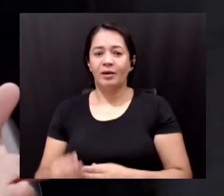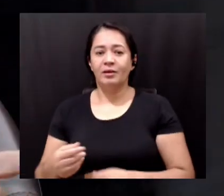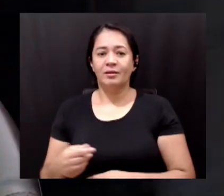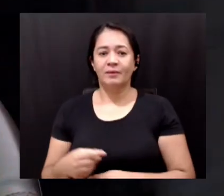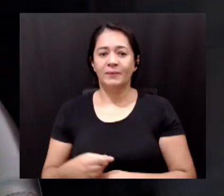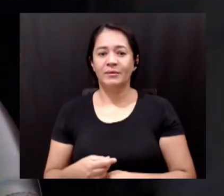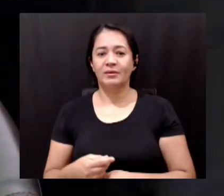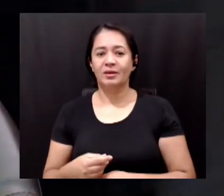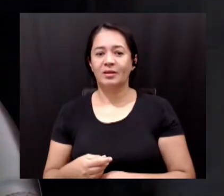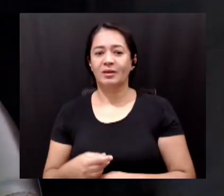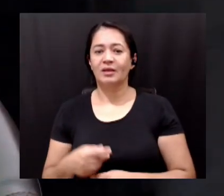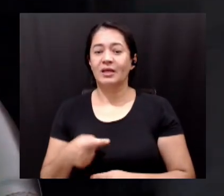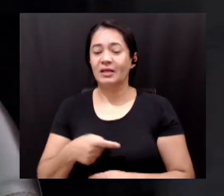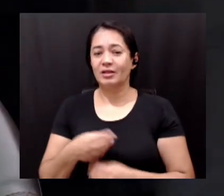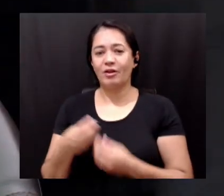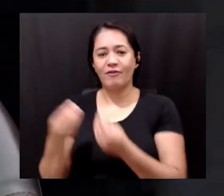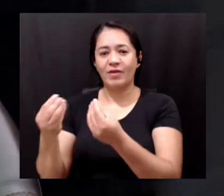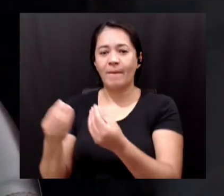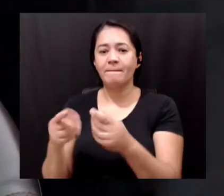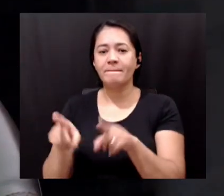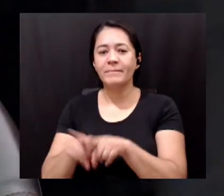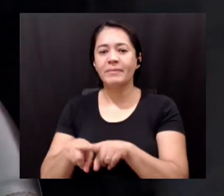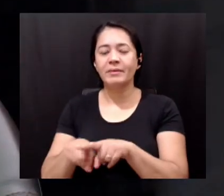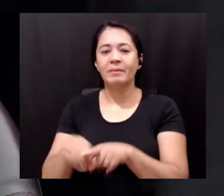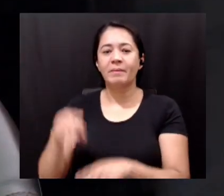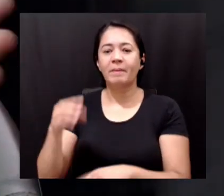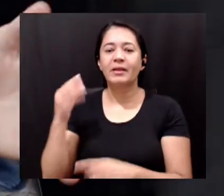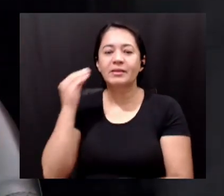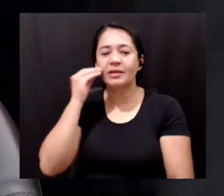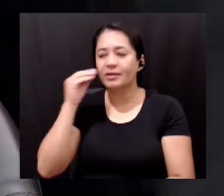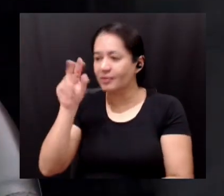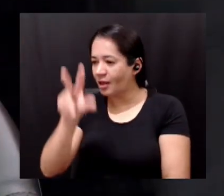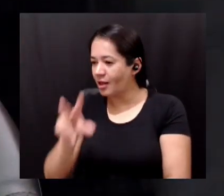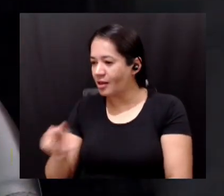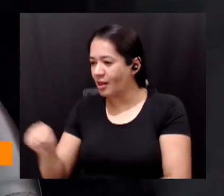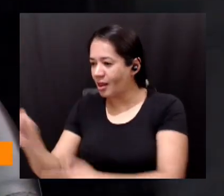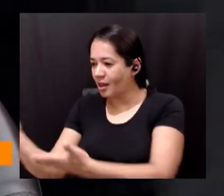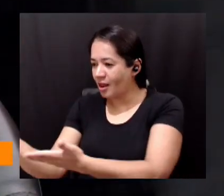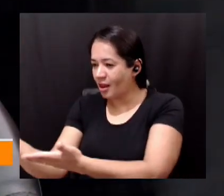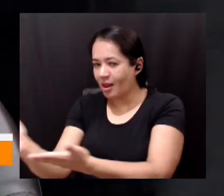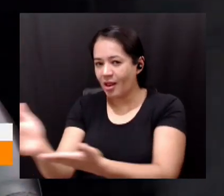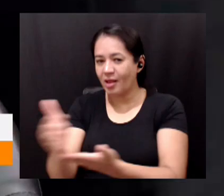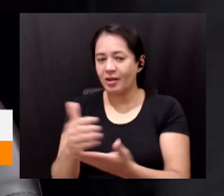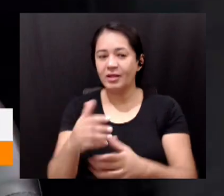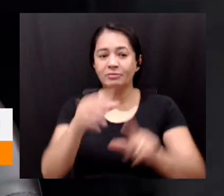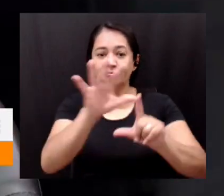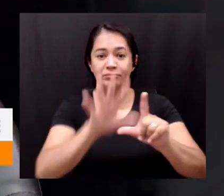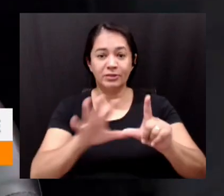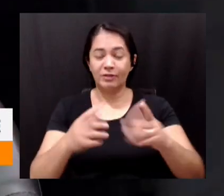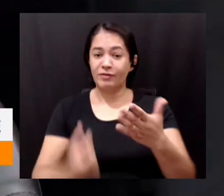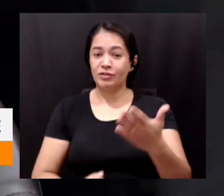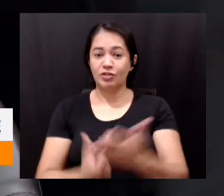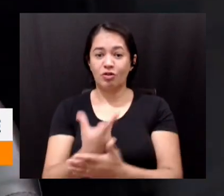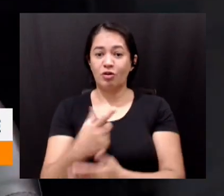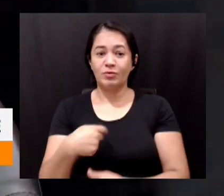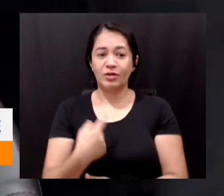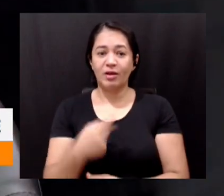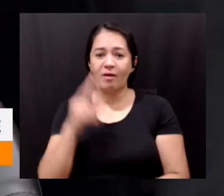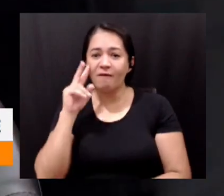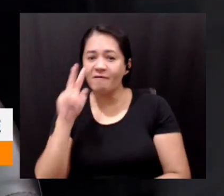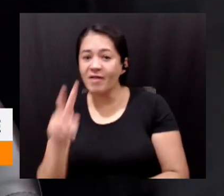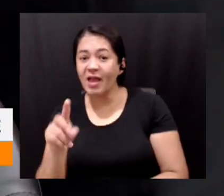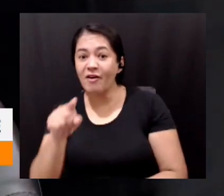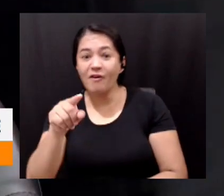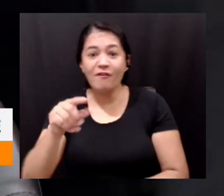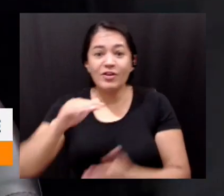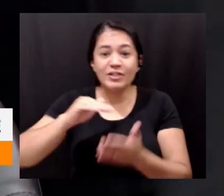Né? Então isso na própria plataforma de compras aí a gente tem muito disso, desconto, você né? tem um desconto aqui no dia